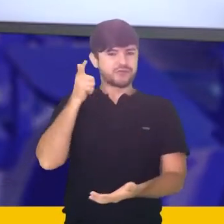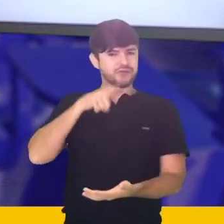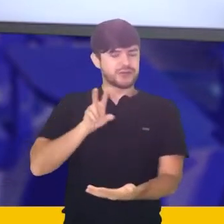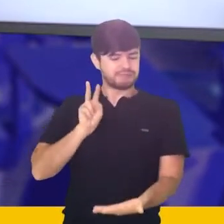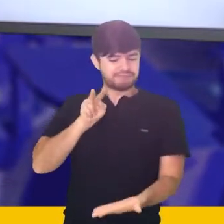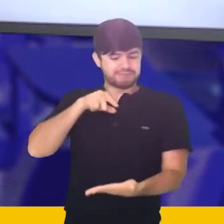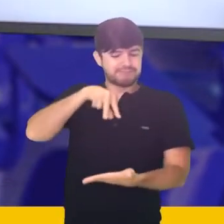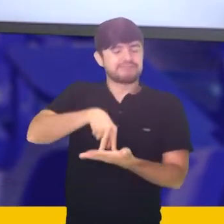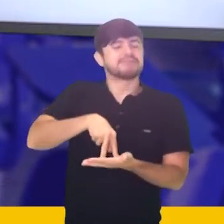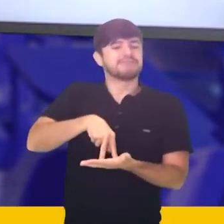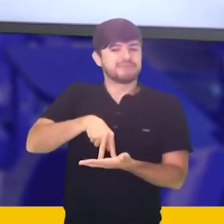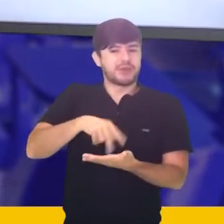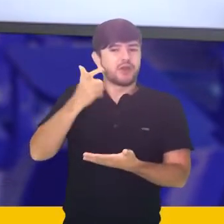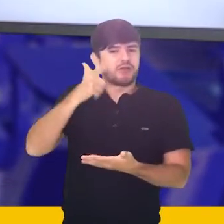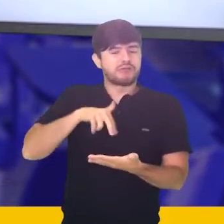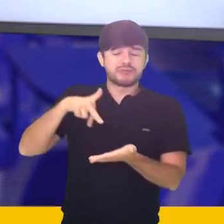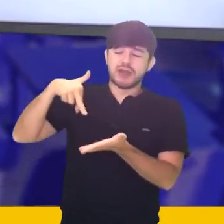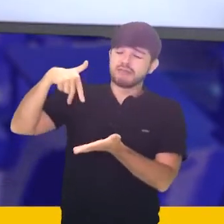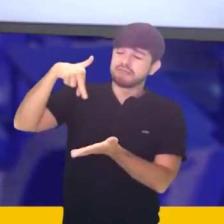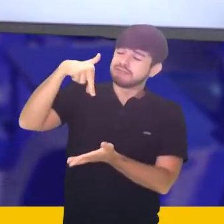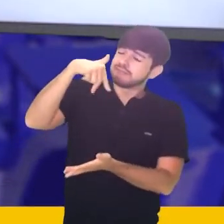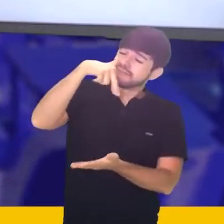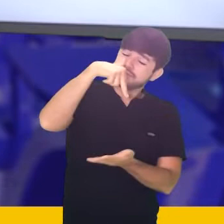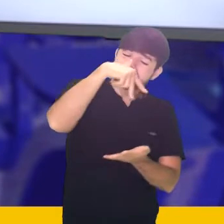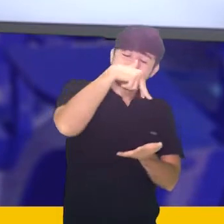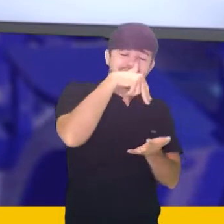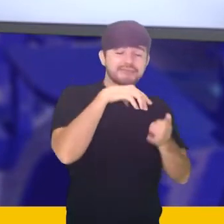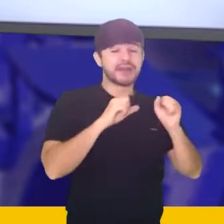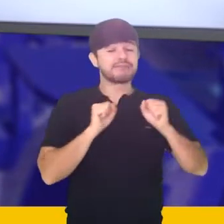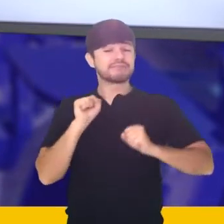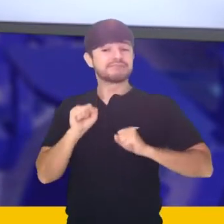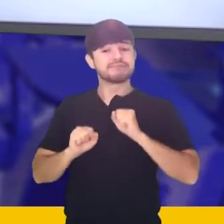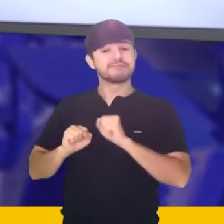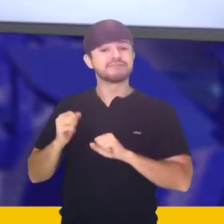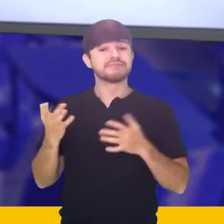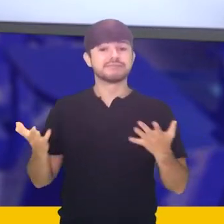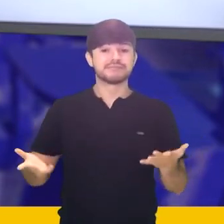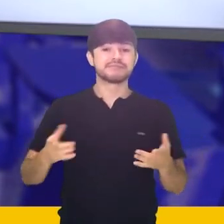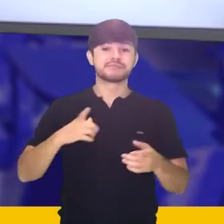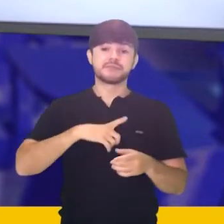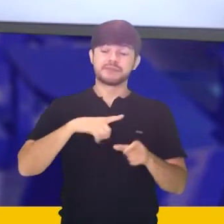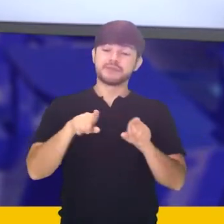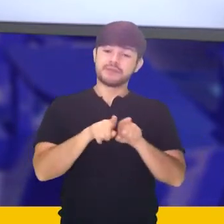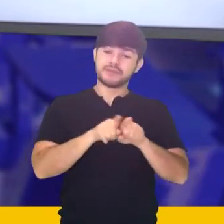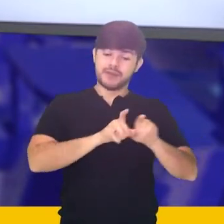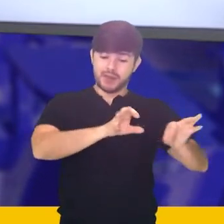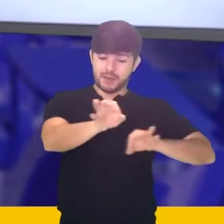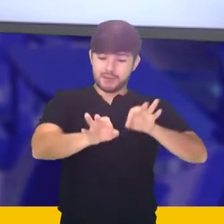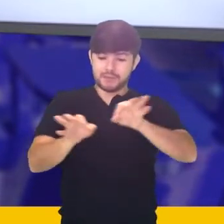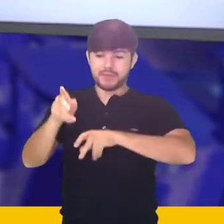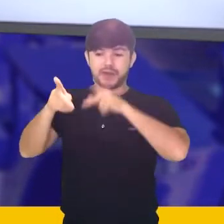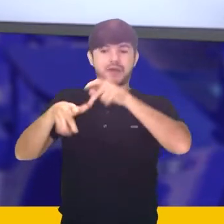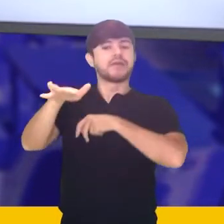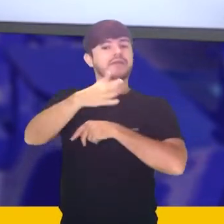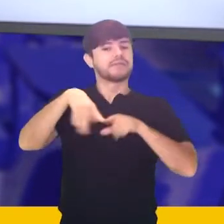né? E faz com que a gente consiga se locomover, andar por aí. A população também tem uma estrutura e é isso que a gente vai olhar,